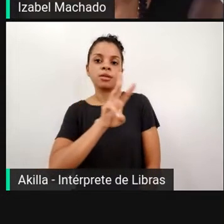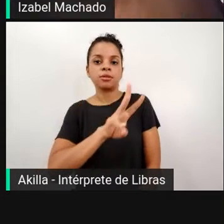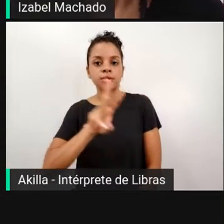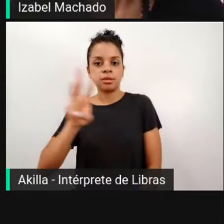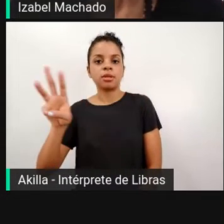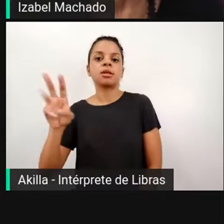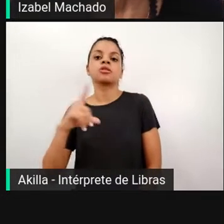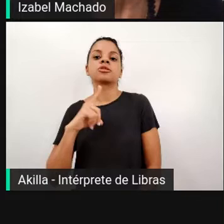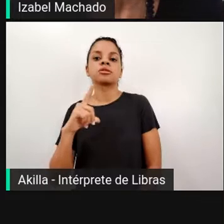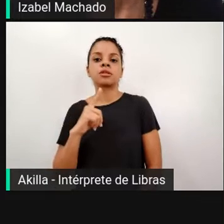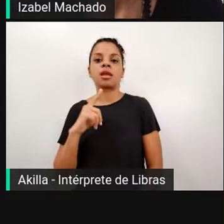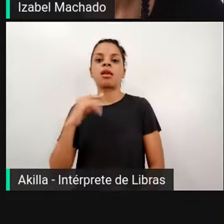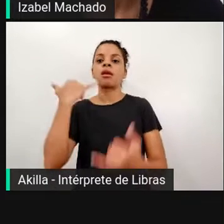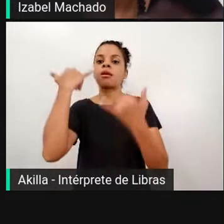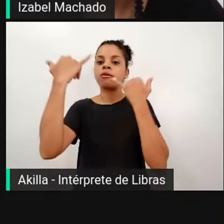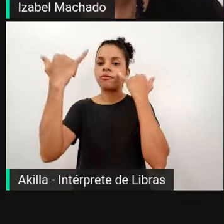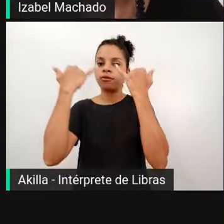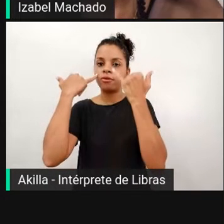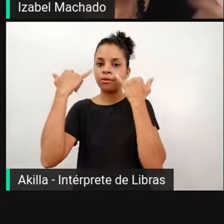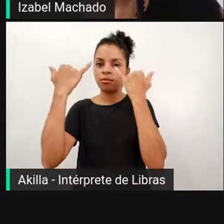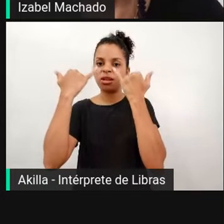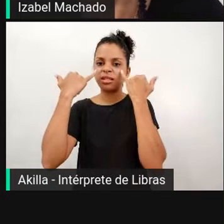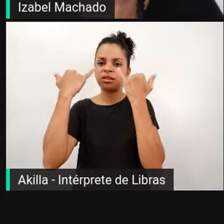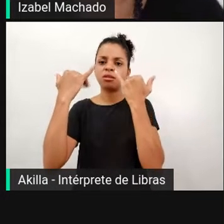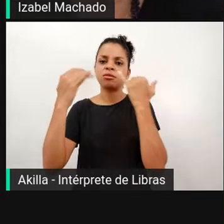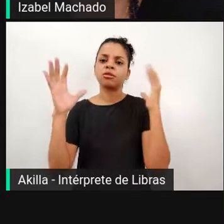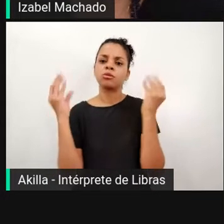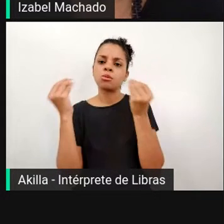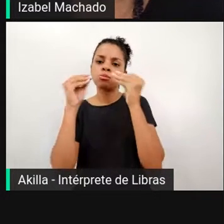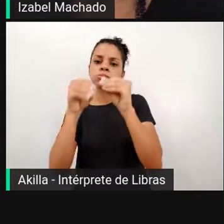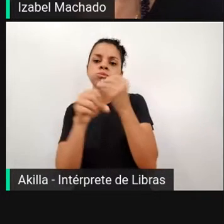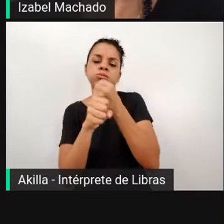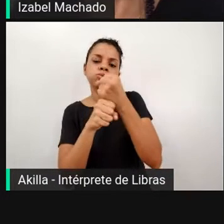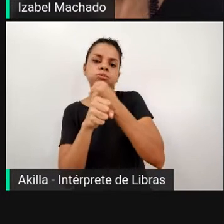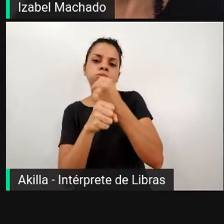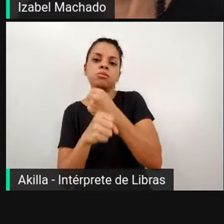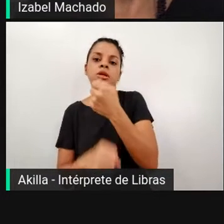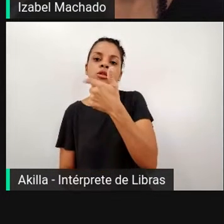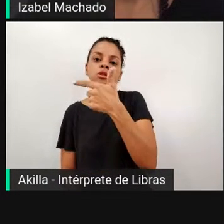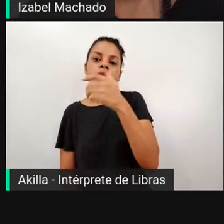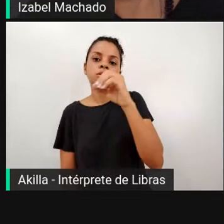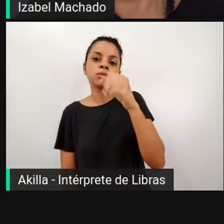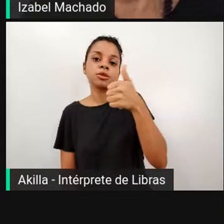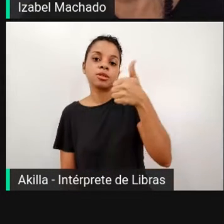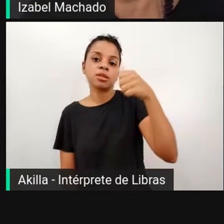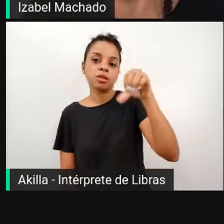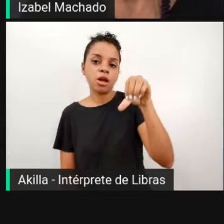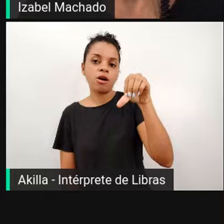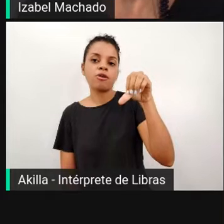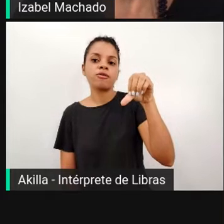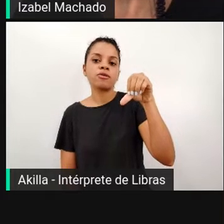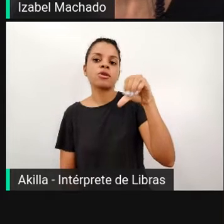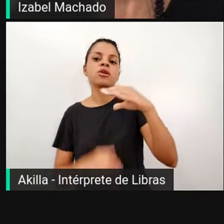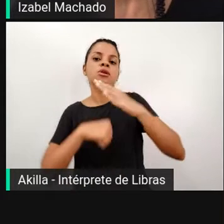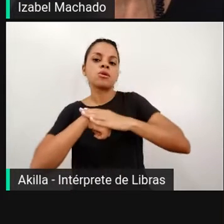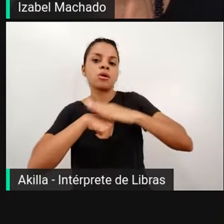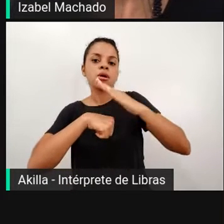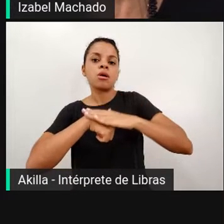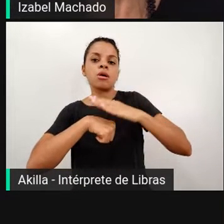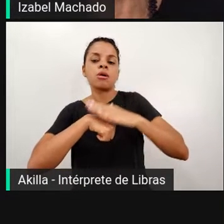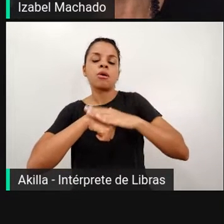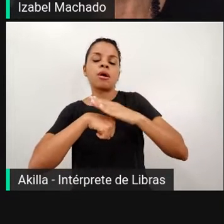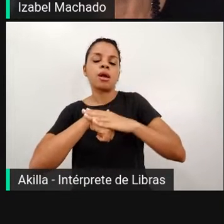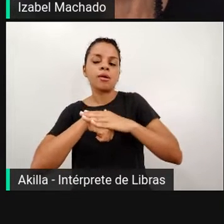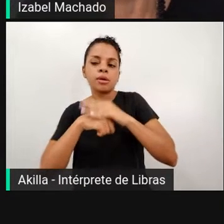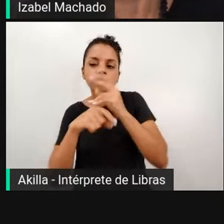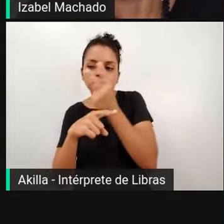informações que são registradas desde 2019, quando ocorreram as primeiras ações de checagem de informação